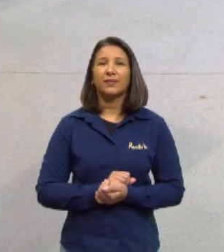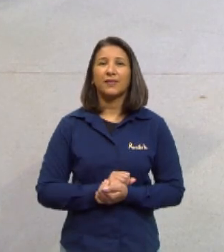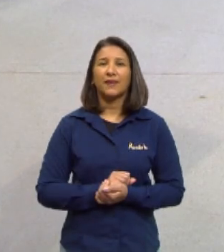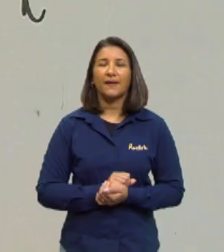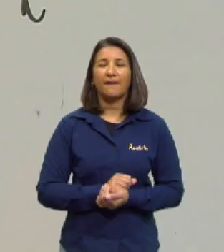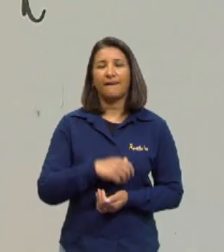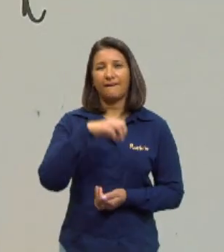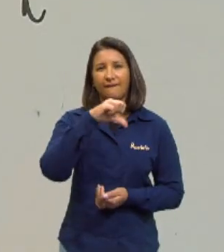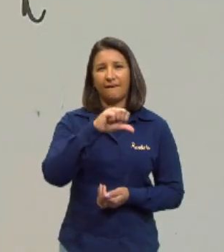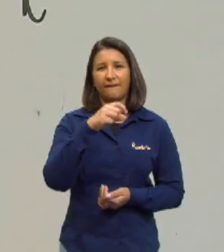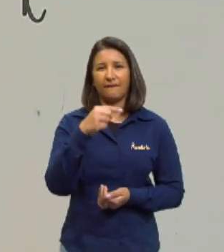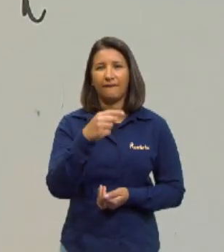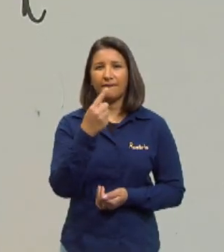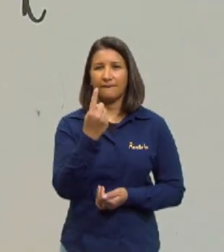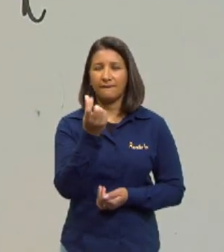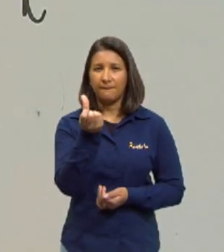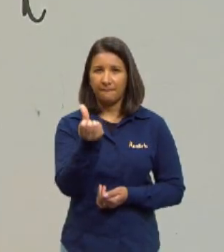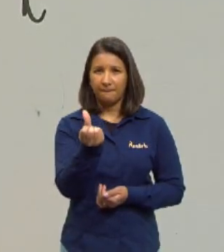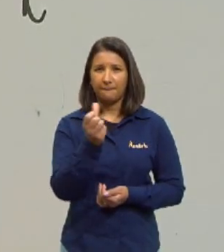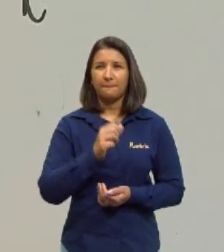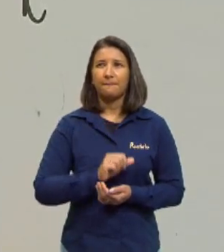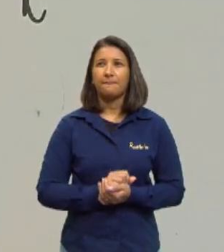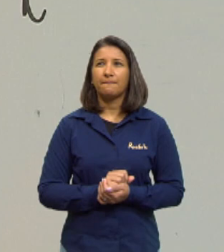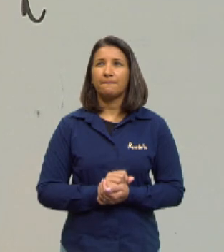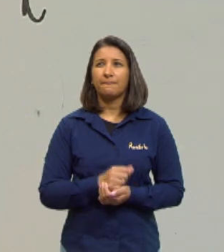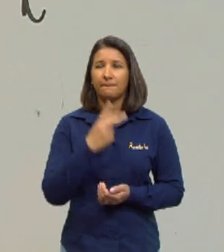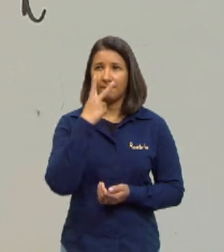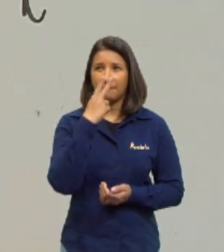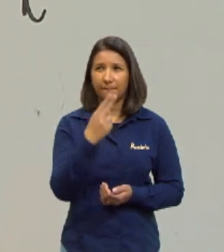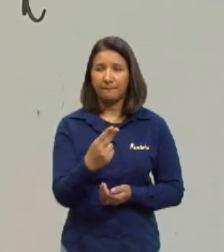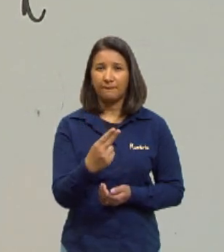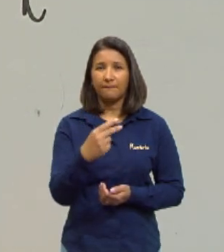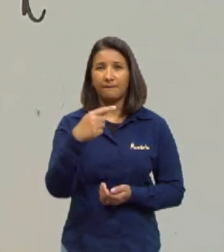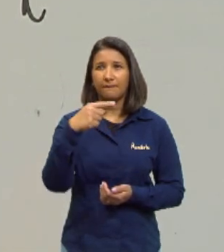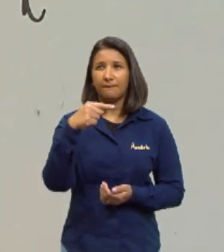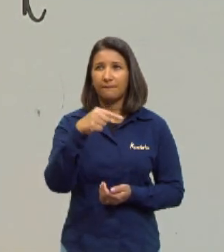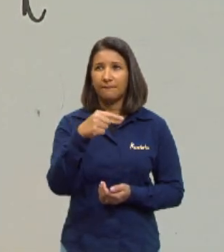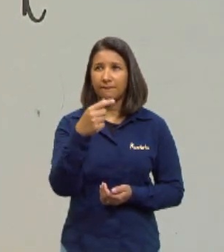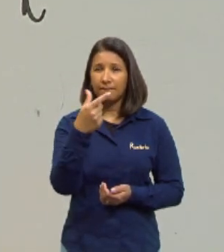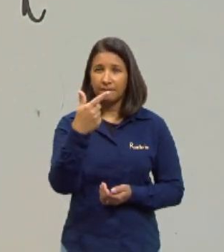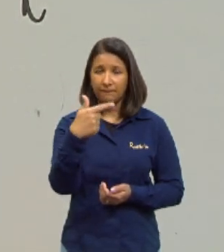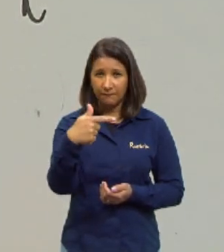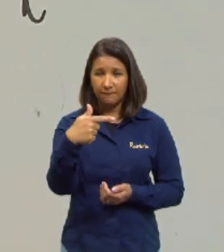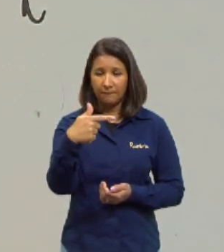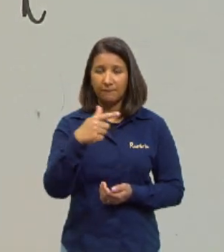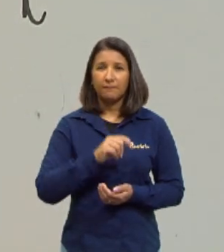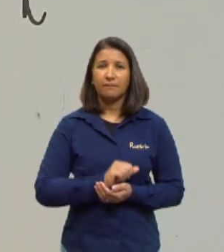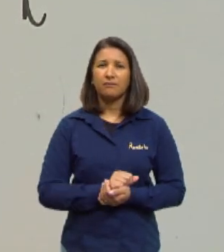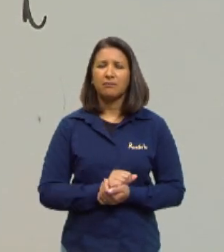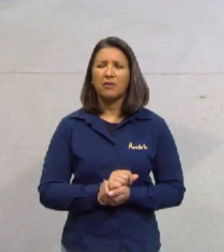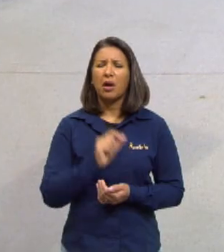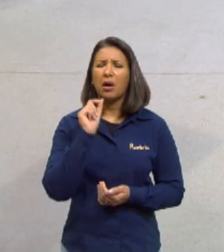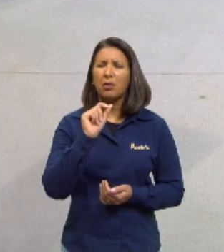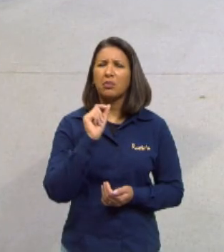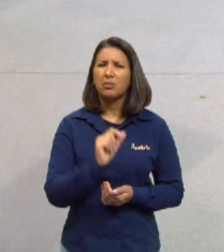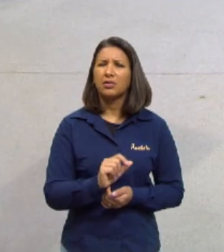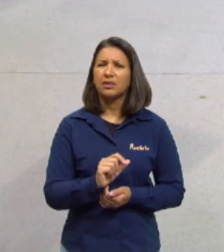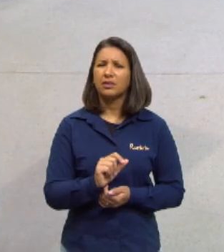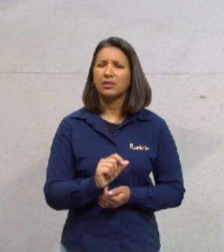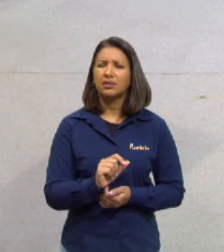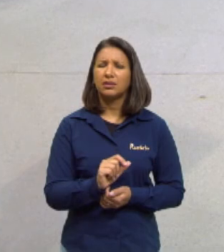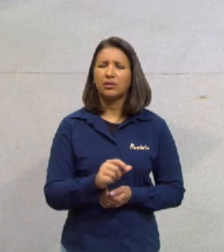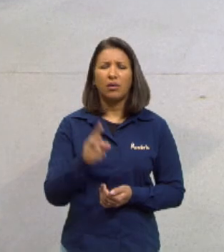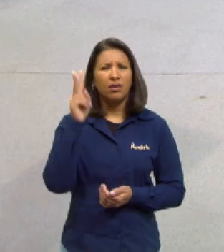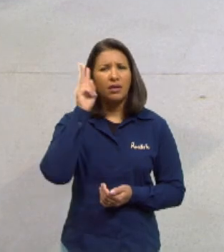9 menos 16 menos 7. Delta menos 7. O que, que nós aprendemos sobre o delta?